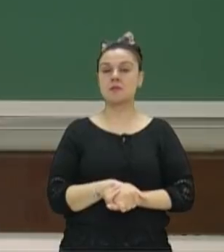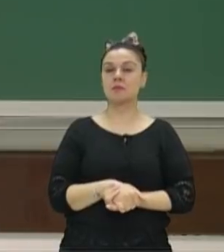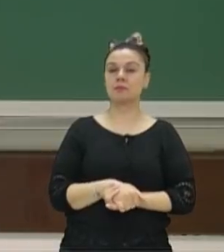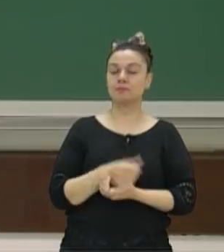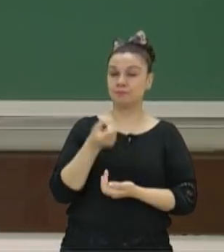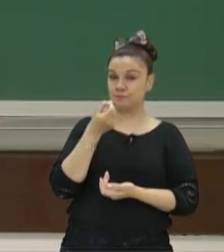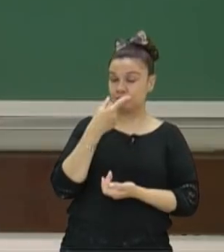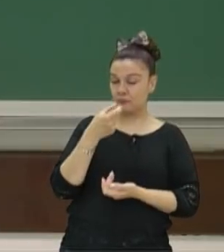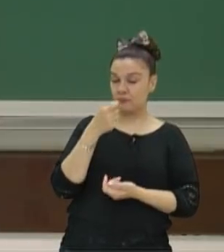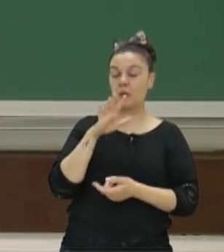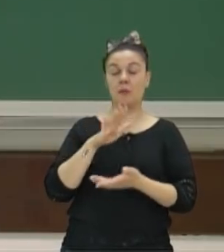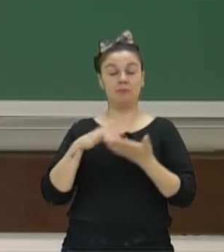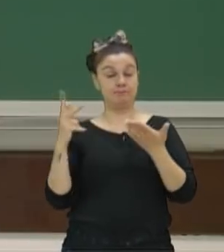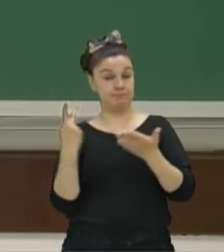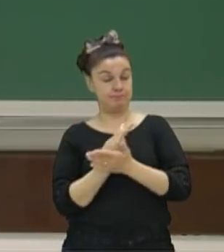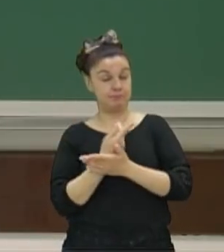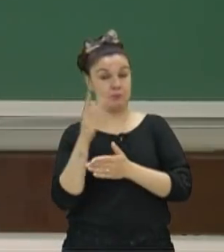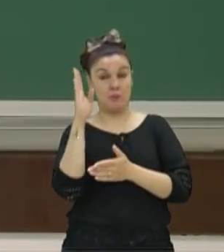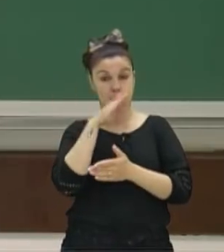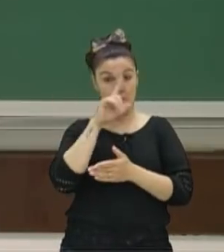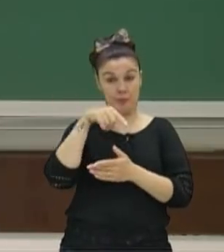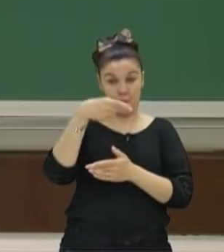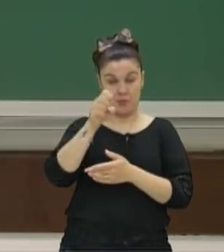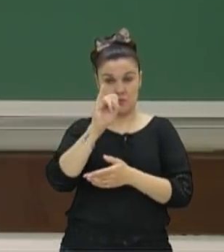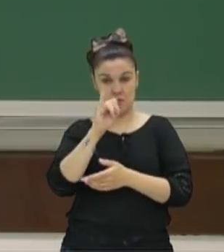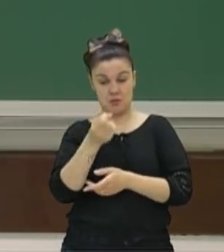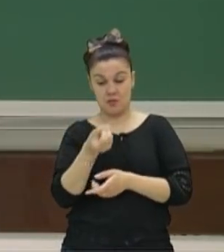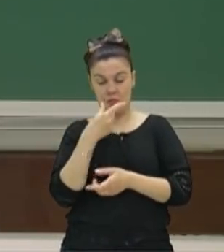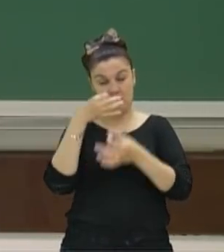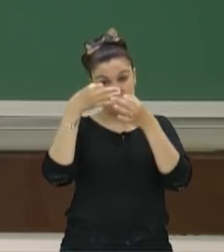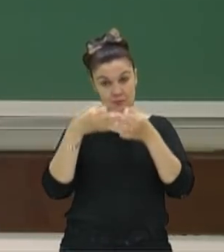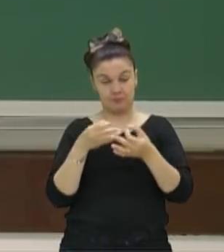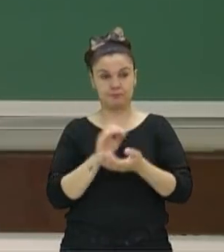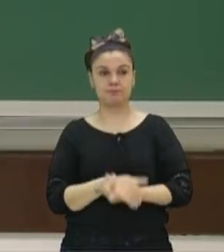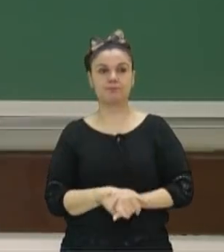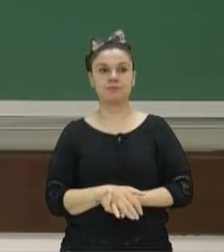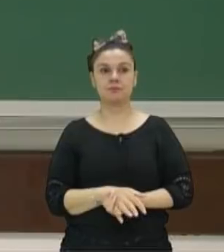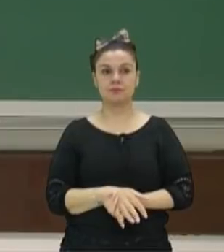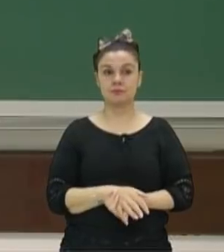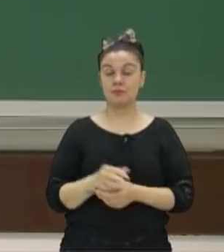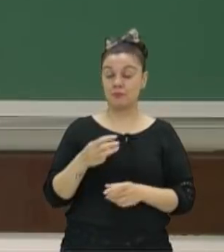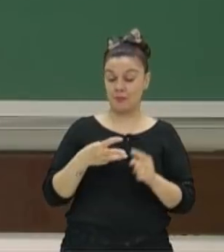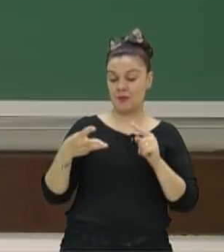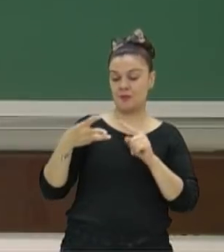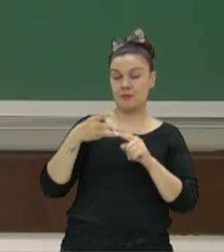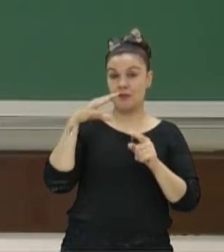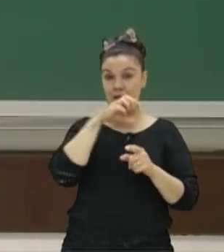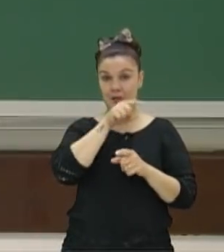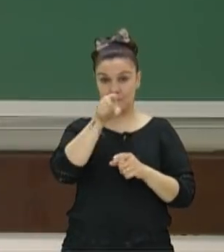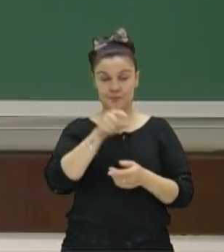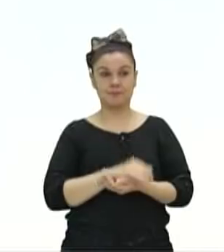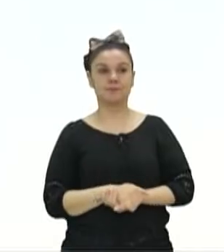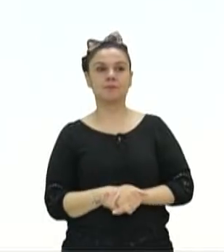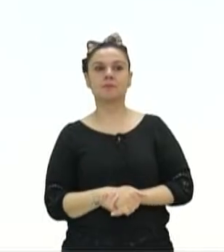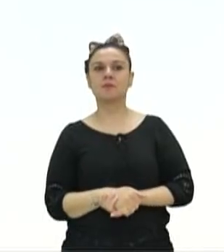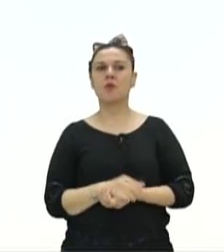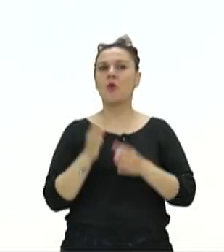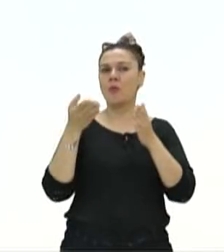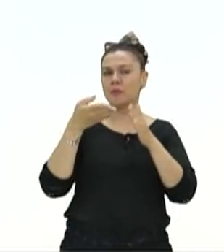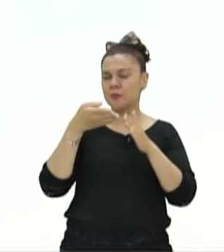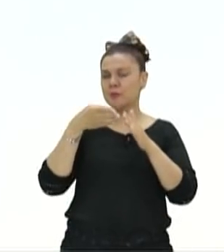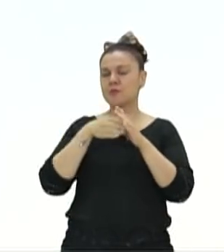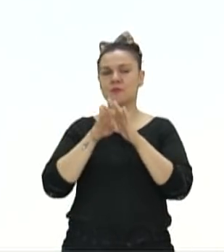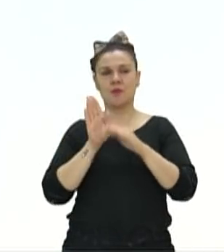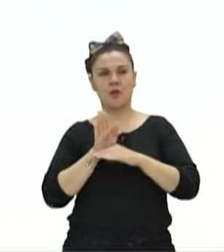ele pode trazer consequências ao organismo se não tomado da forma correta. Mais uma questão para a gente fechar. Que